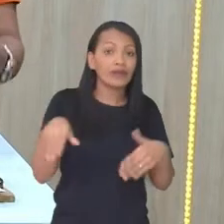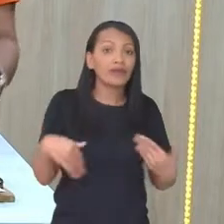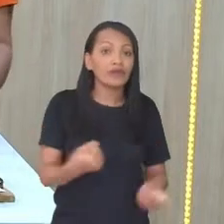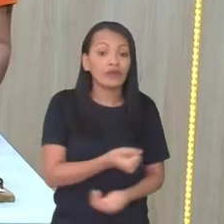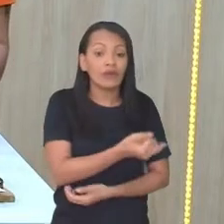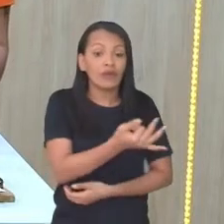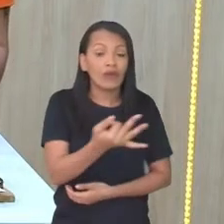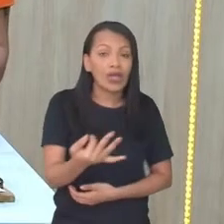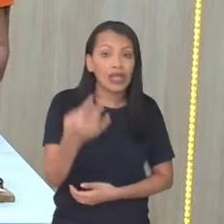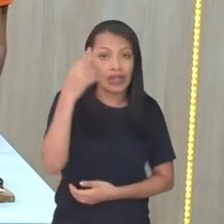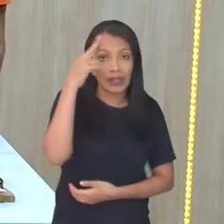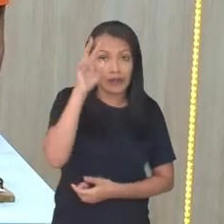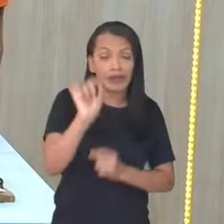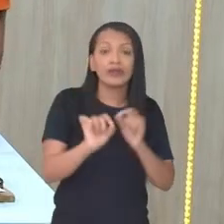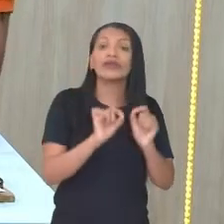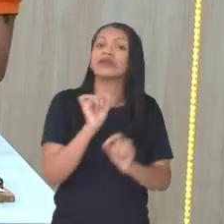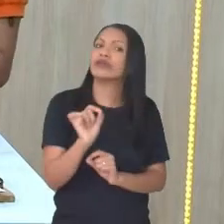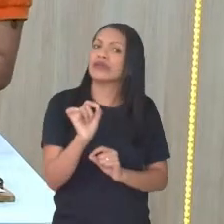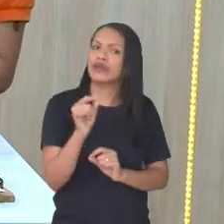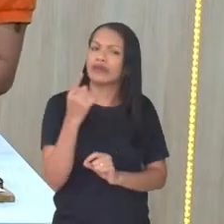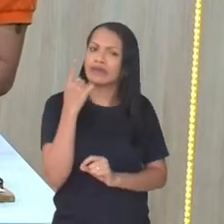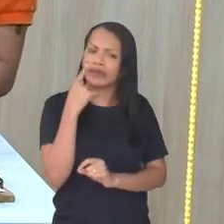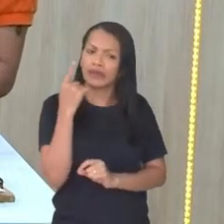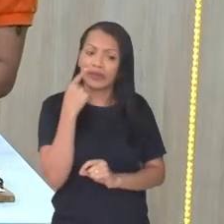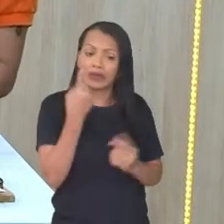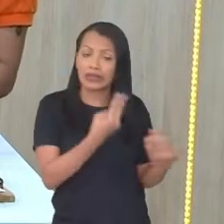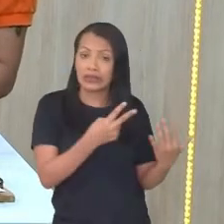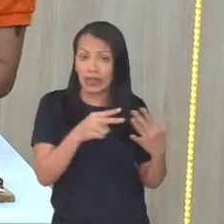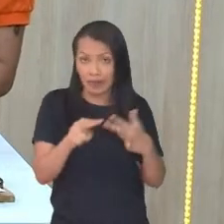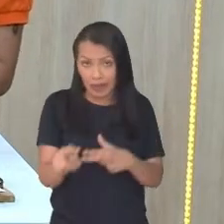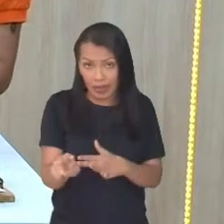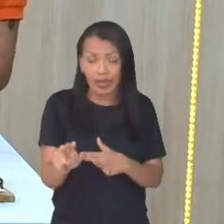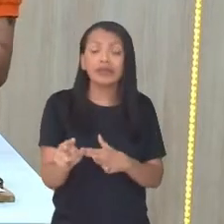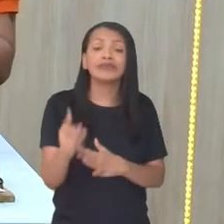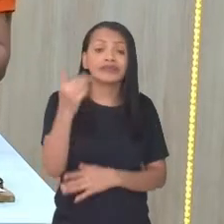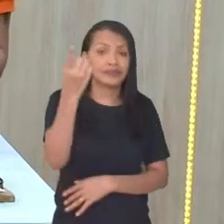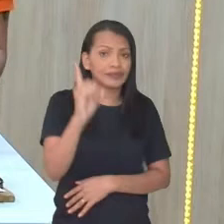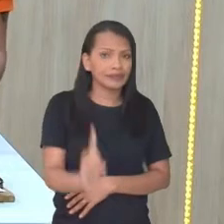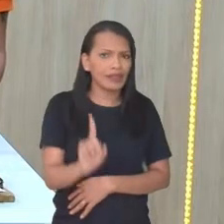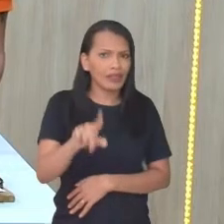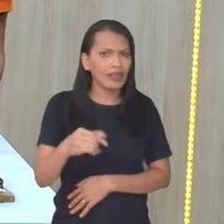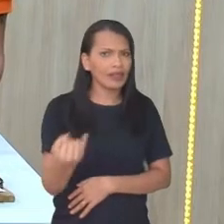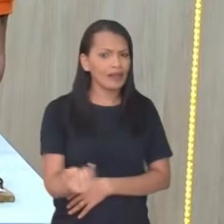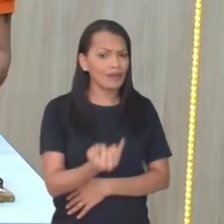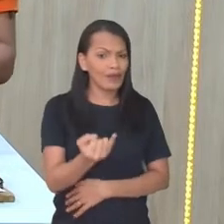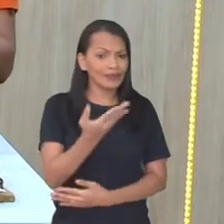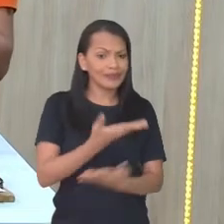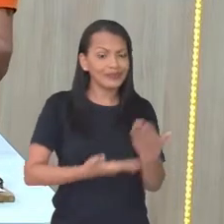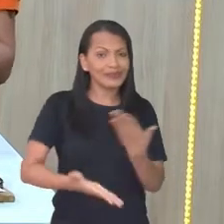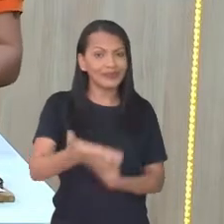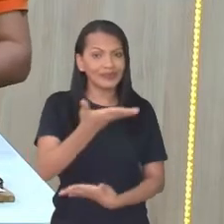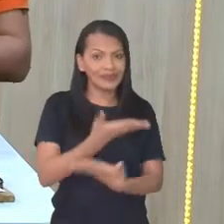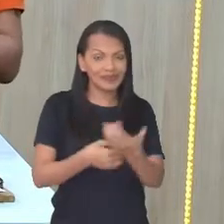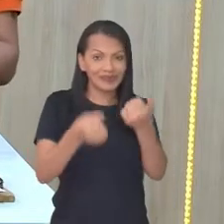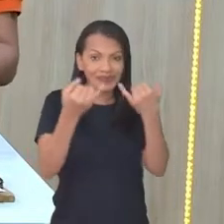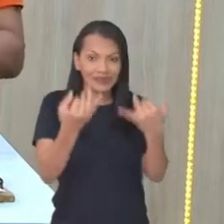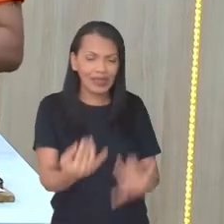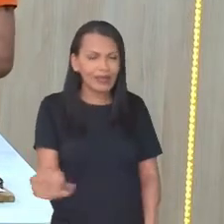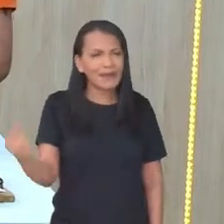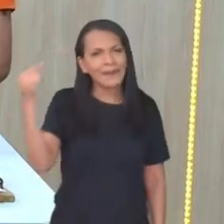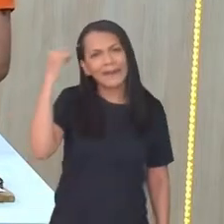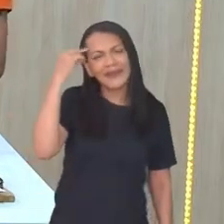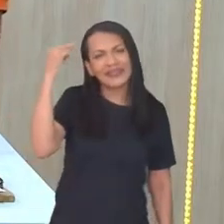mais, lembrando, né, também que a gente, por estar na Semana da Pessoa com Deficiência, a importância desse momento da gente estar falando,